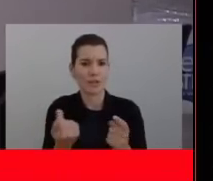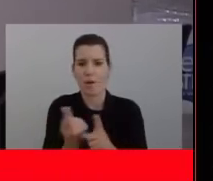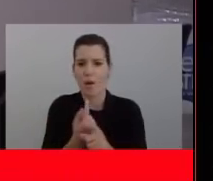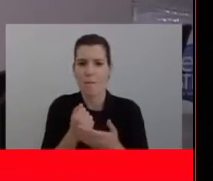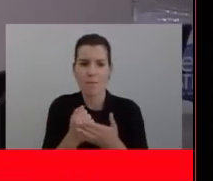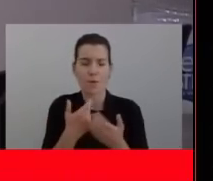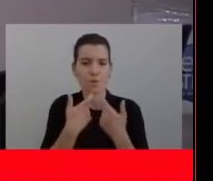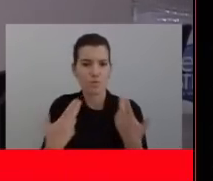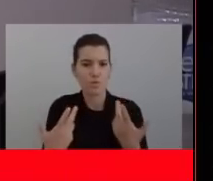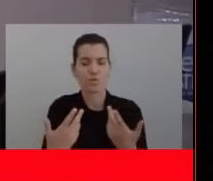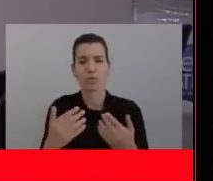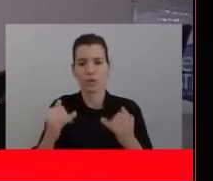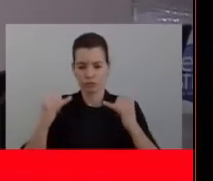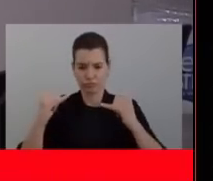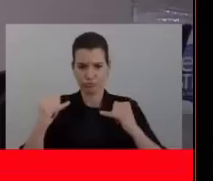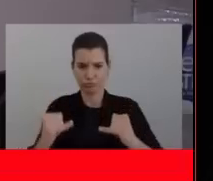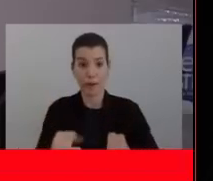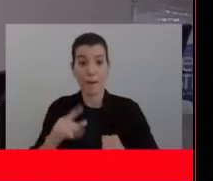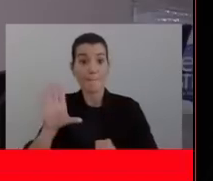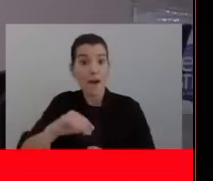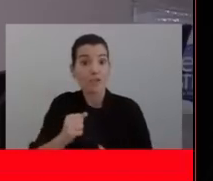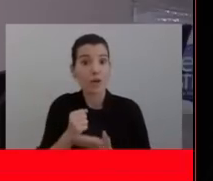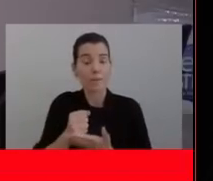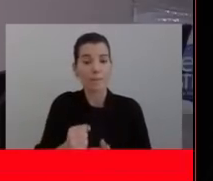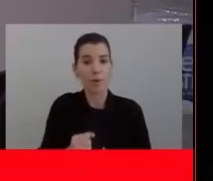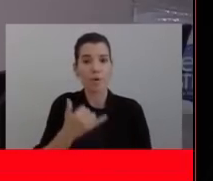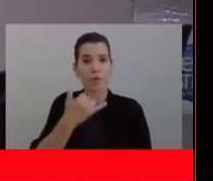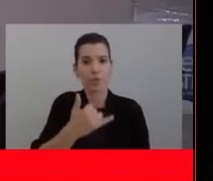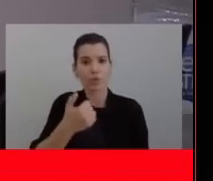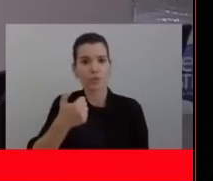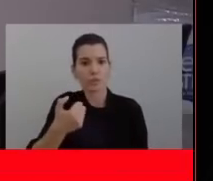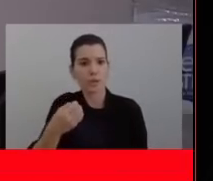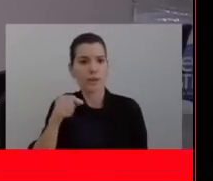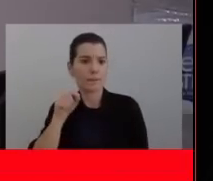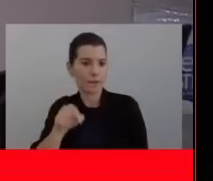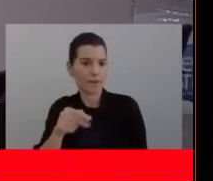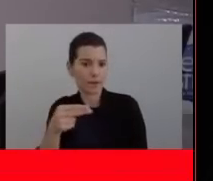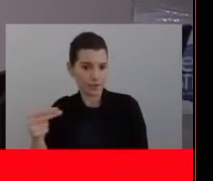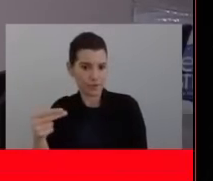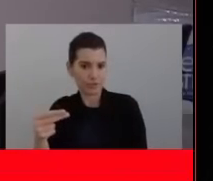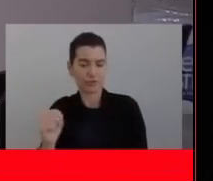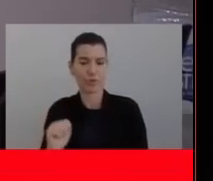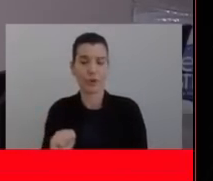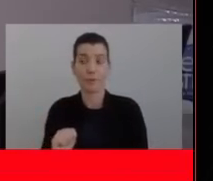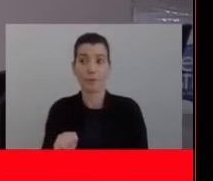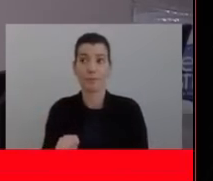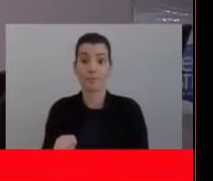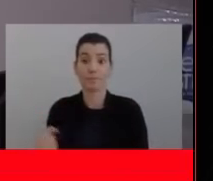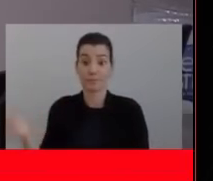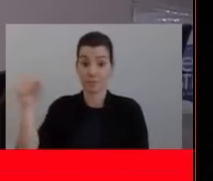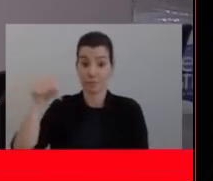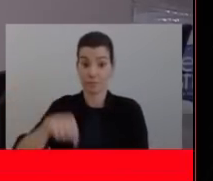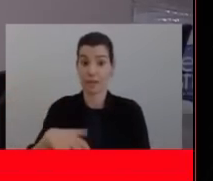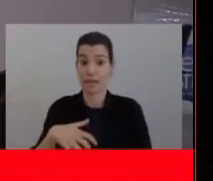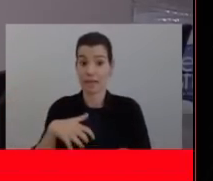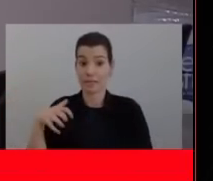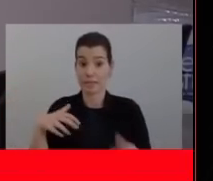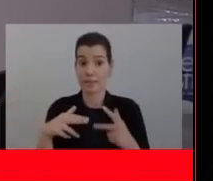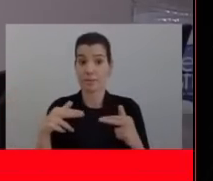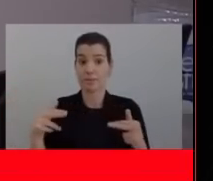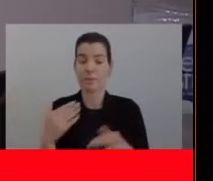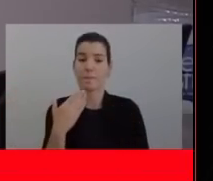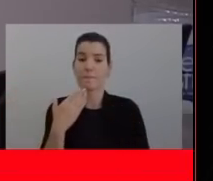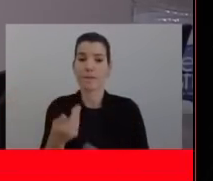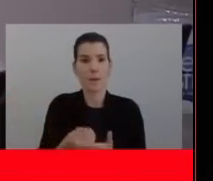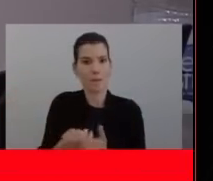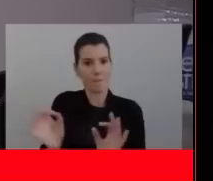comparticipação financeira de 250 mil euros Além disso Vem esta Assembleia Municipal o pedido de